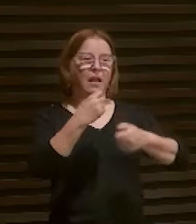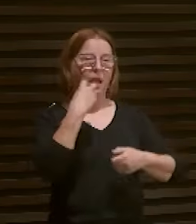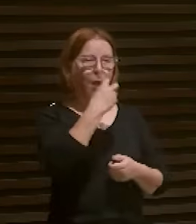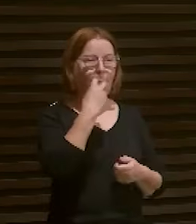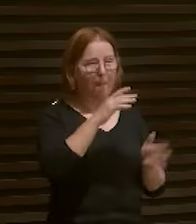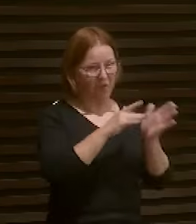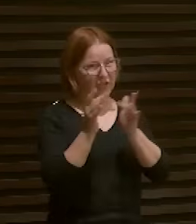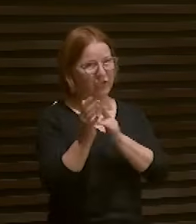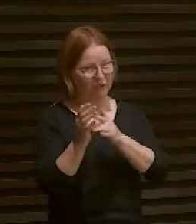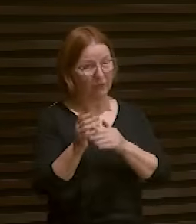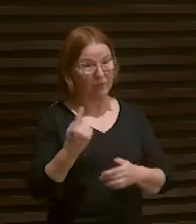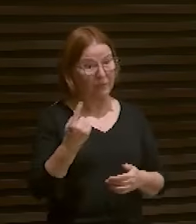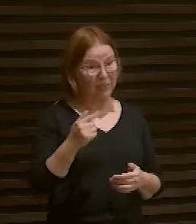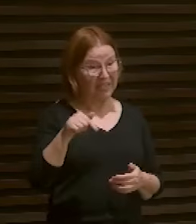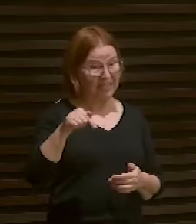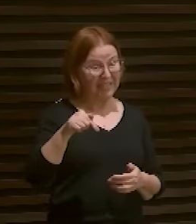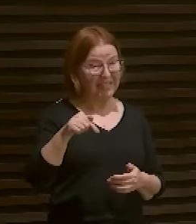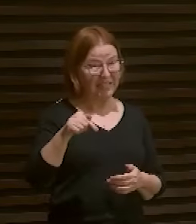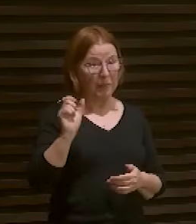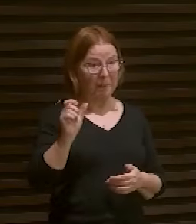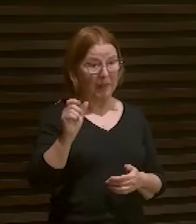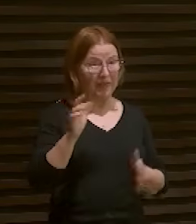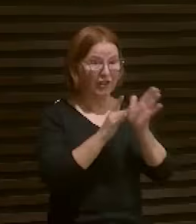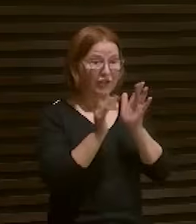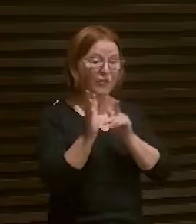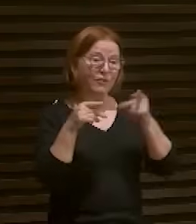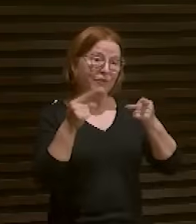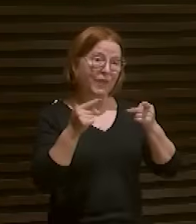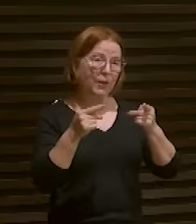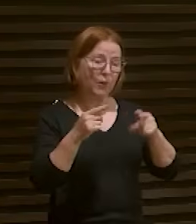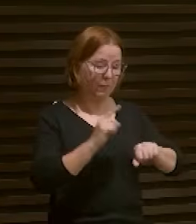E uma das 7 palavras da cruz qual que é? Pai,